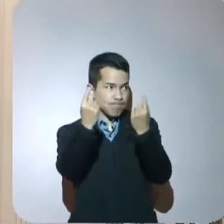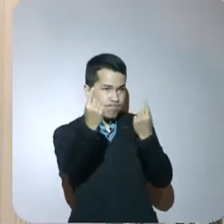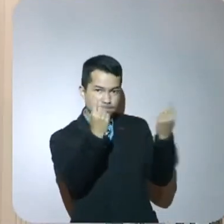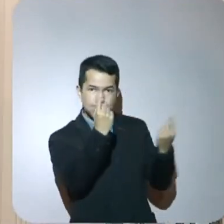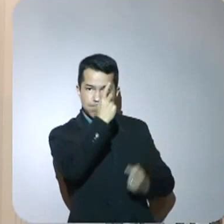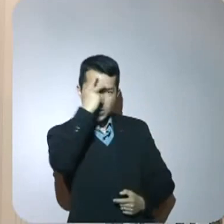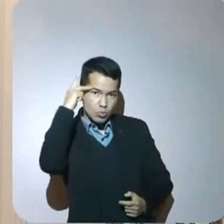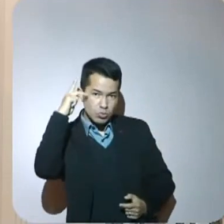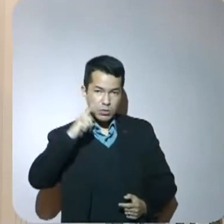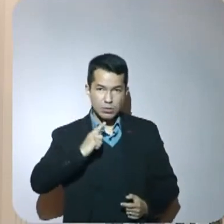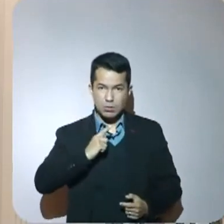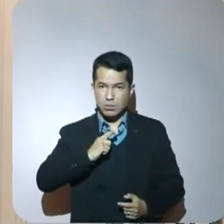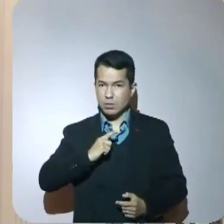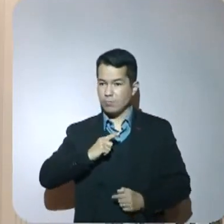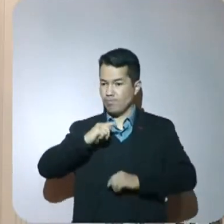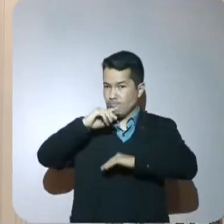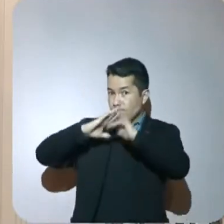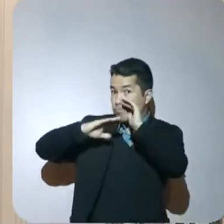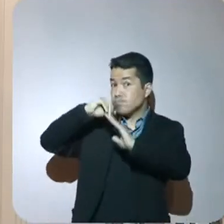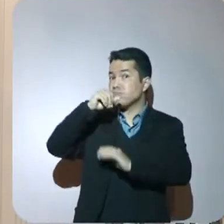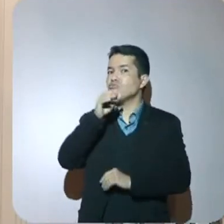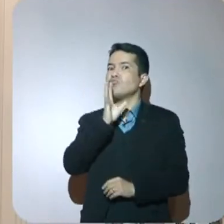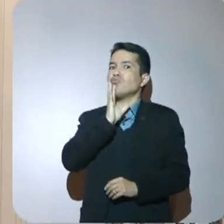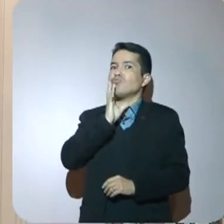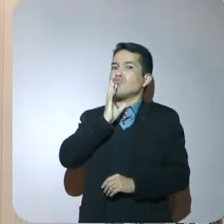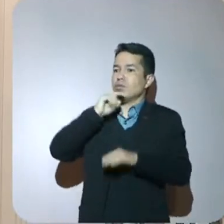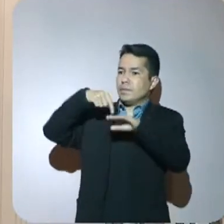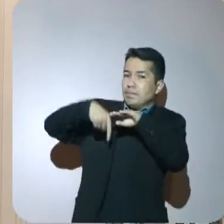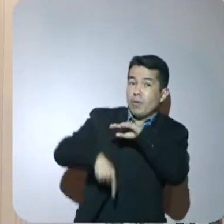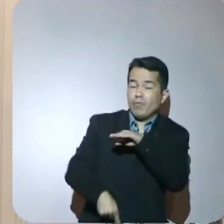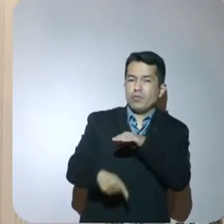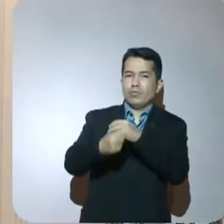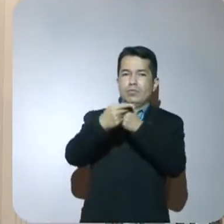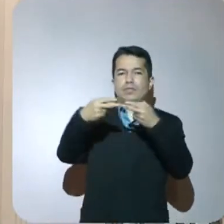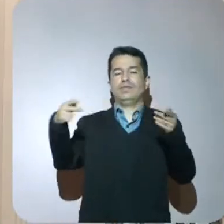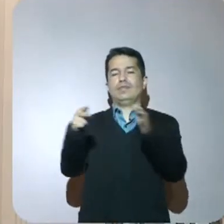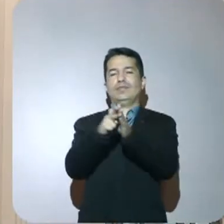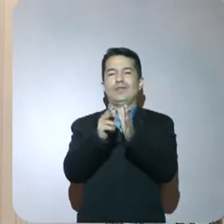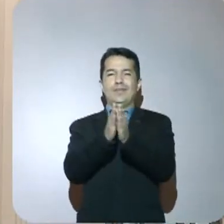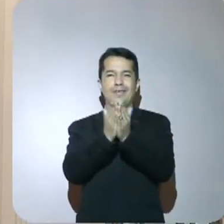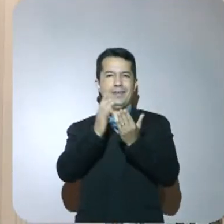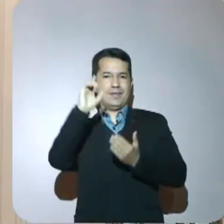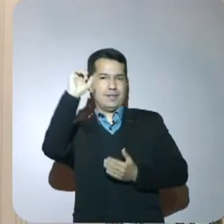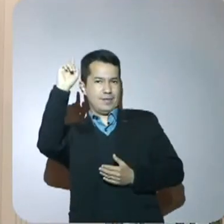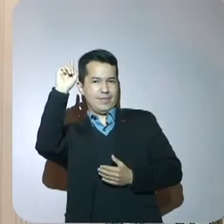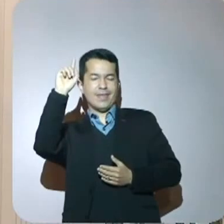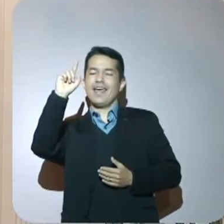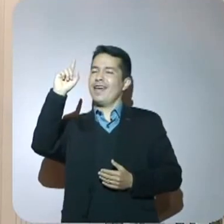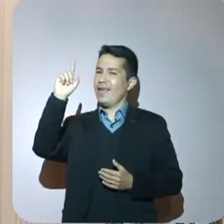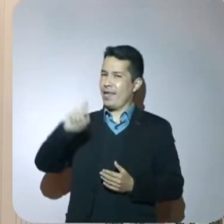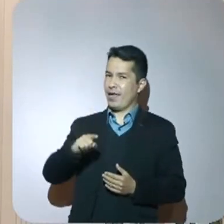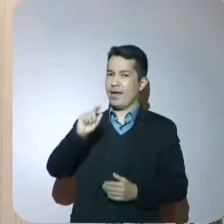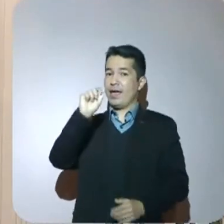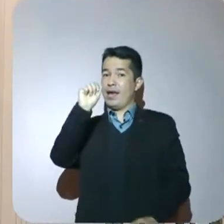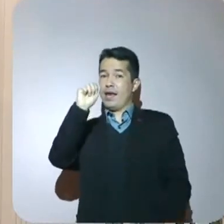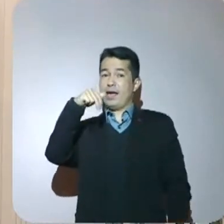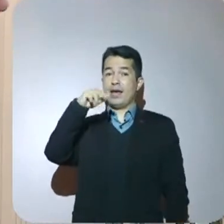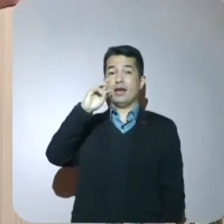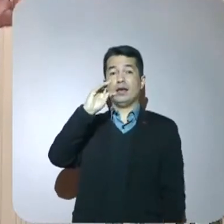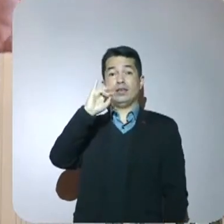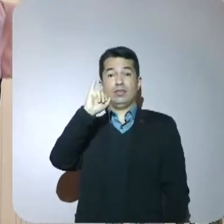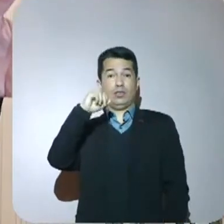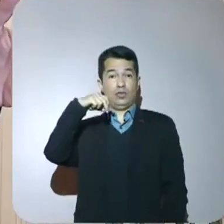indispensáveis para que a gente possa ser igreja. Por isso, essa igreja lá de Antioquia, ela era liderada